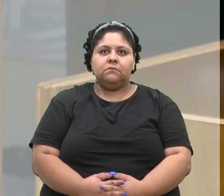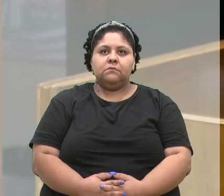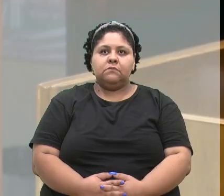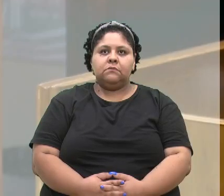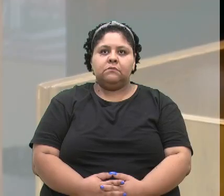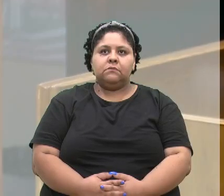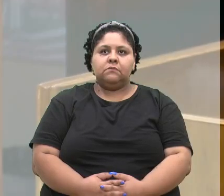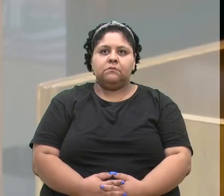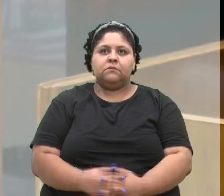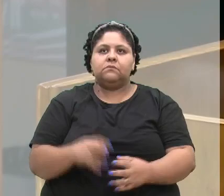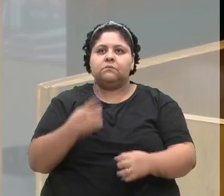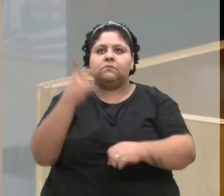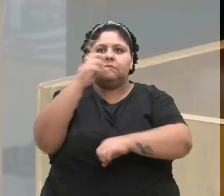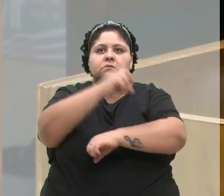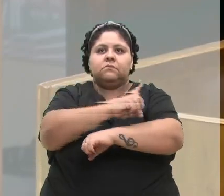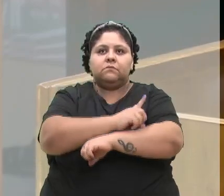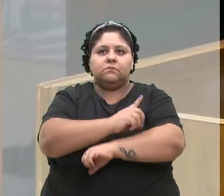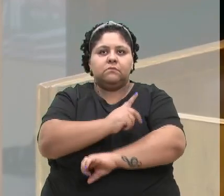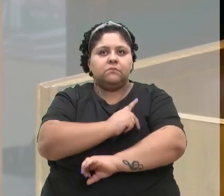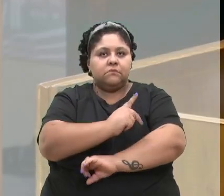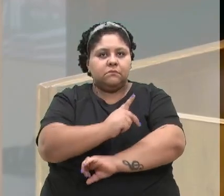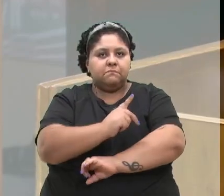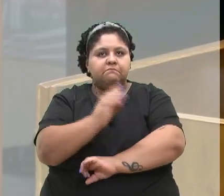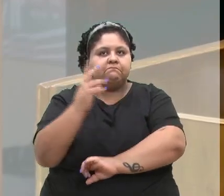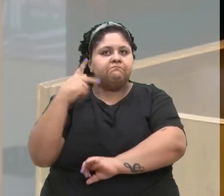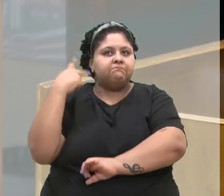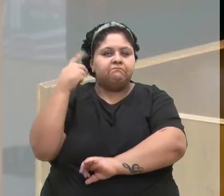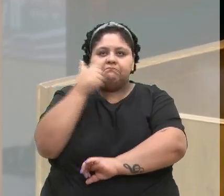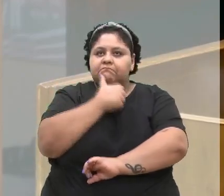Senhoras e senhores, bom dia, senhora presidente.